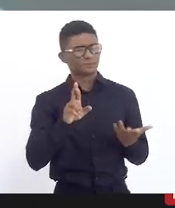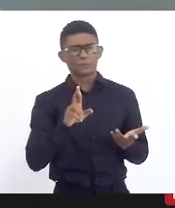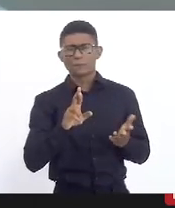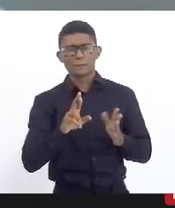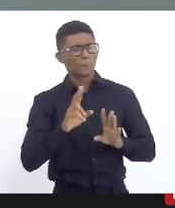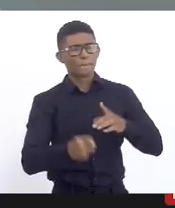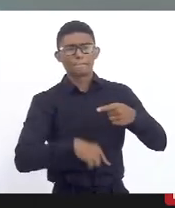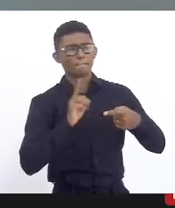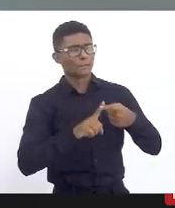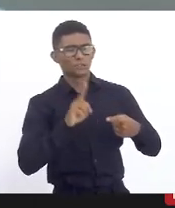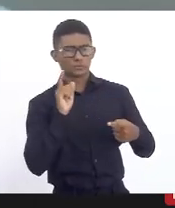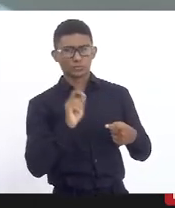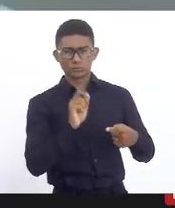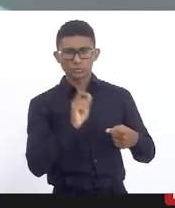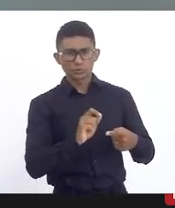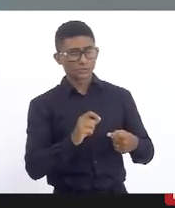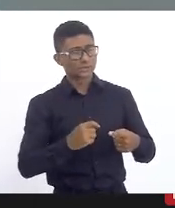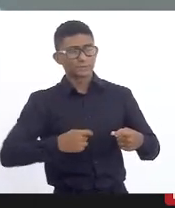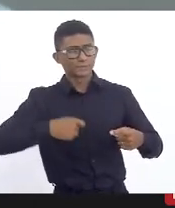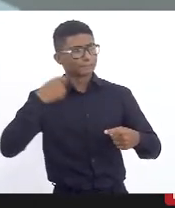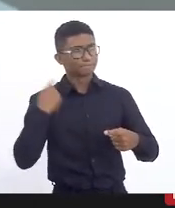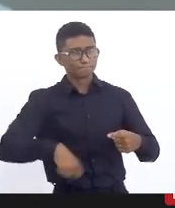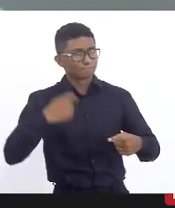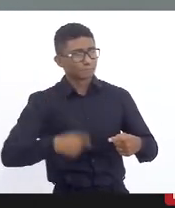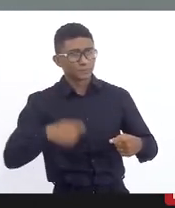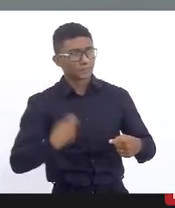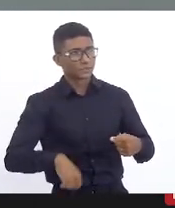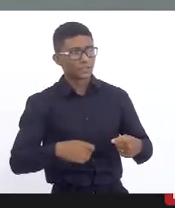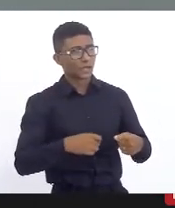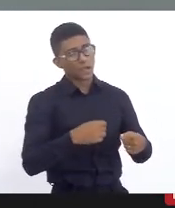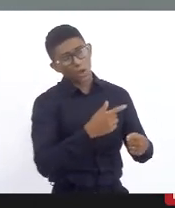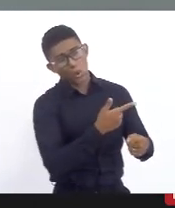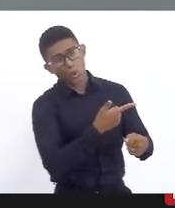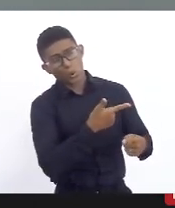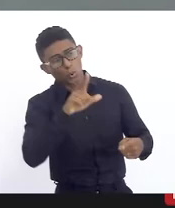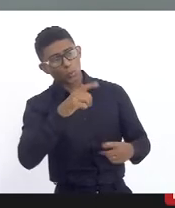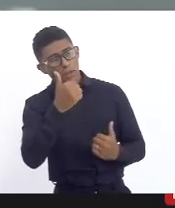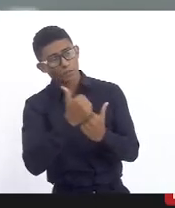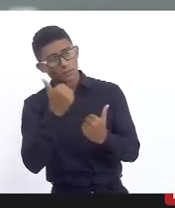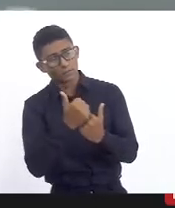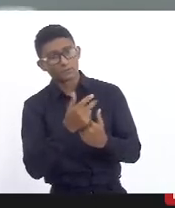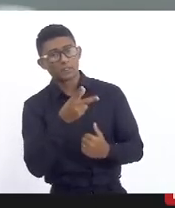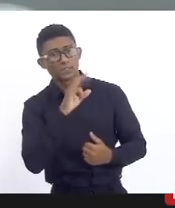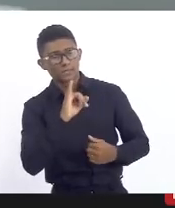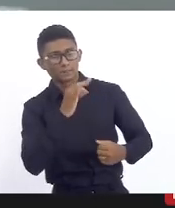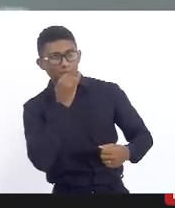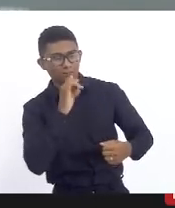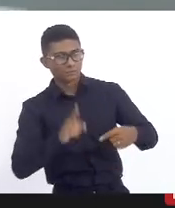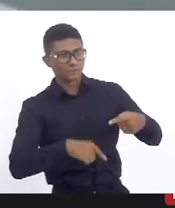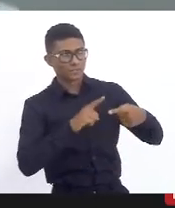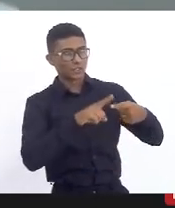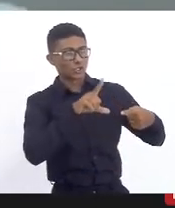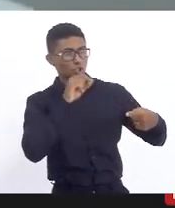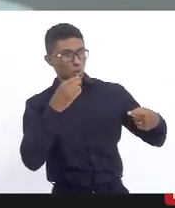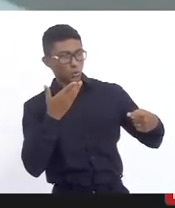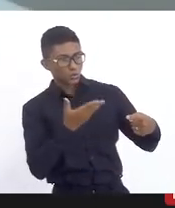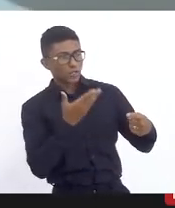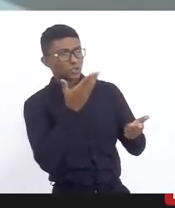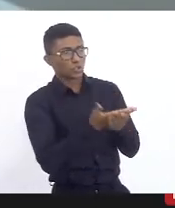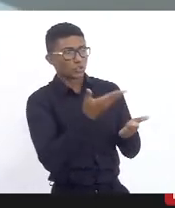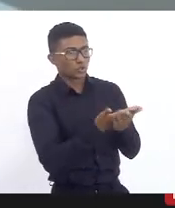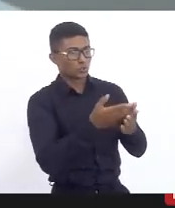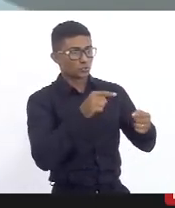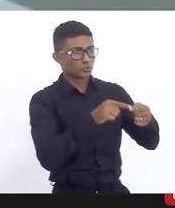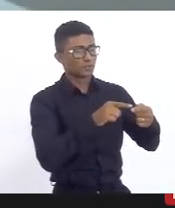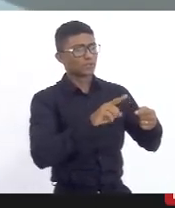aspecto crucial, você tem que ter estudo de alternativas. Então, se definiu uma alternativa e final do